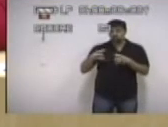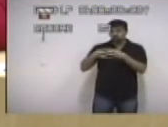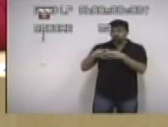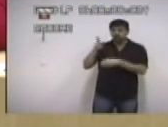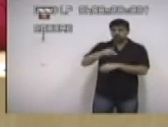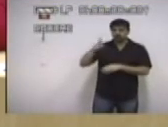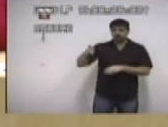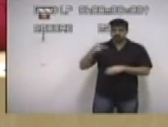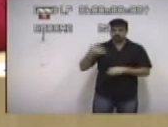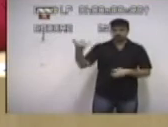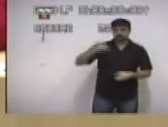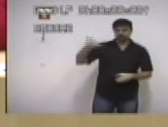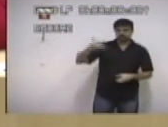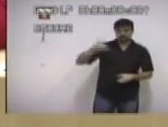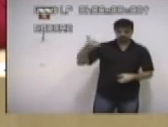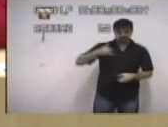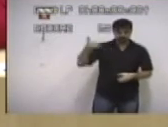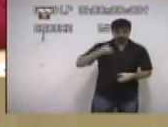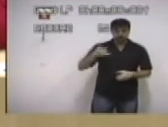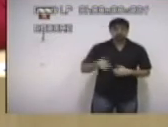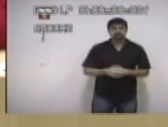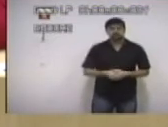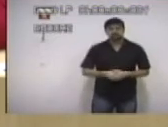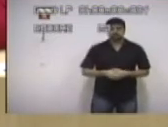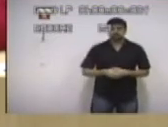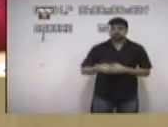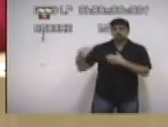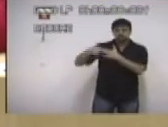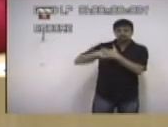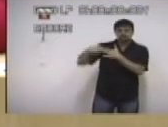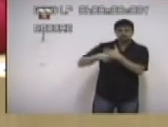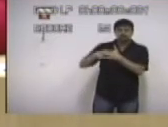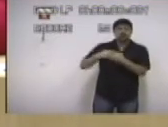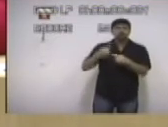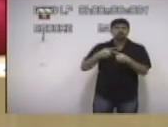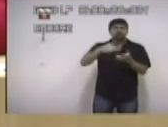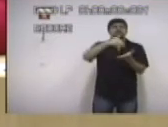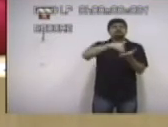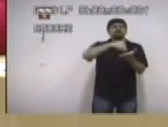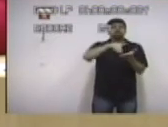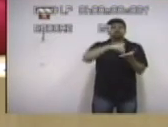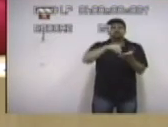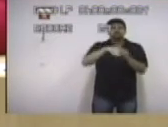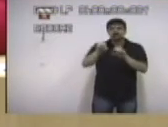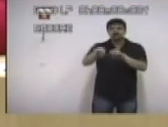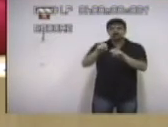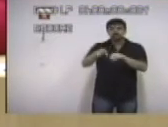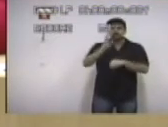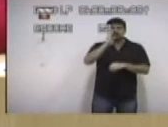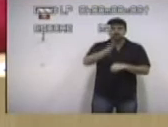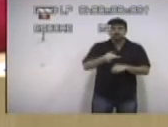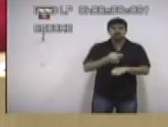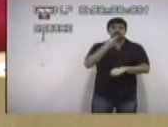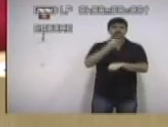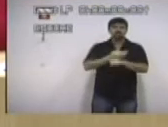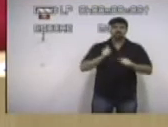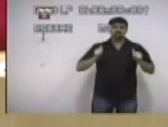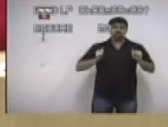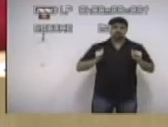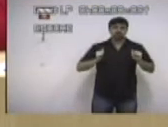questionar professoras não monitoras da EMEI questionando que a secretaria de educação está em recesso